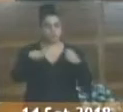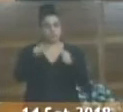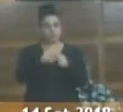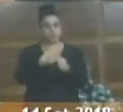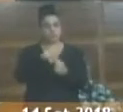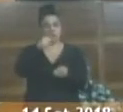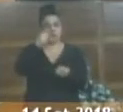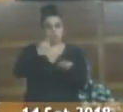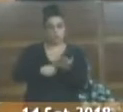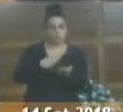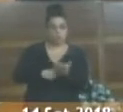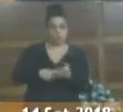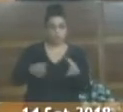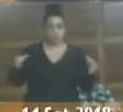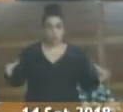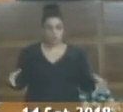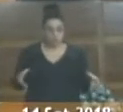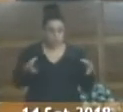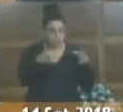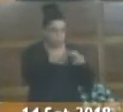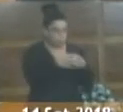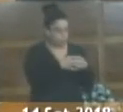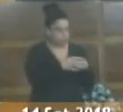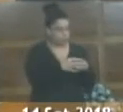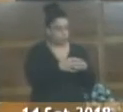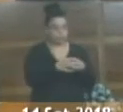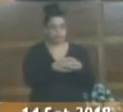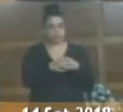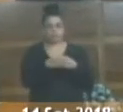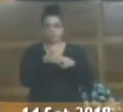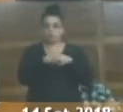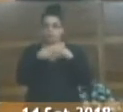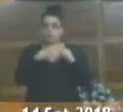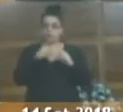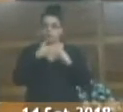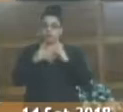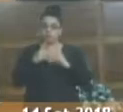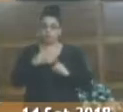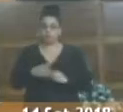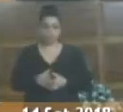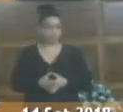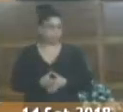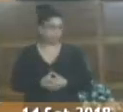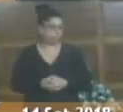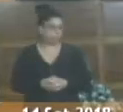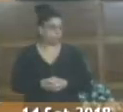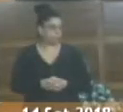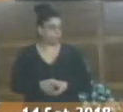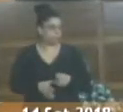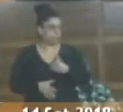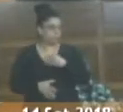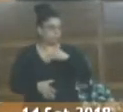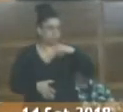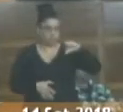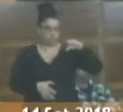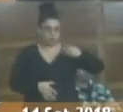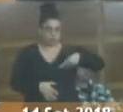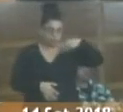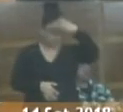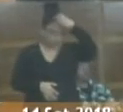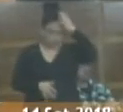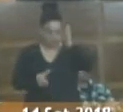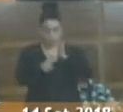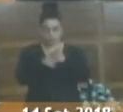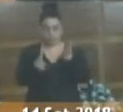partir de um plano comunitário, a partir de uma gestão democrática. Em 2009, foi publicada aqui em Angra dos Reis